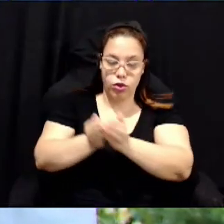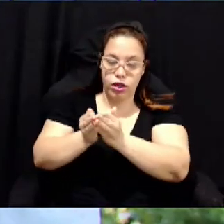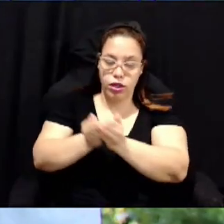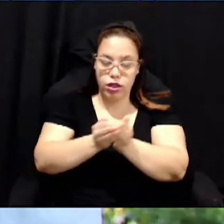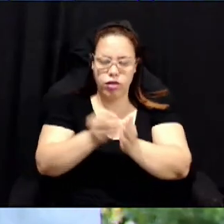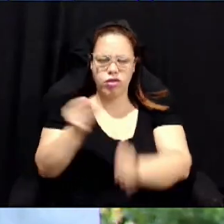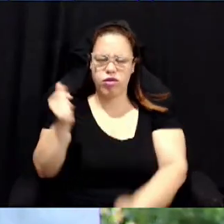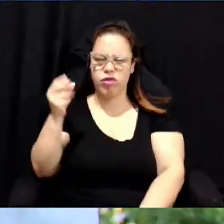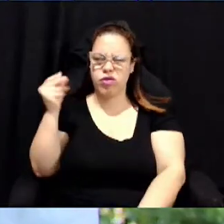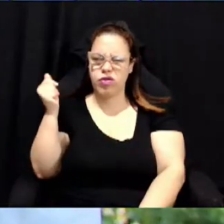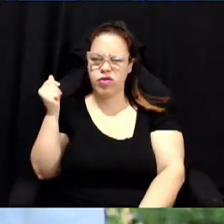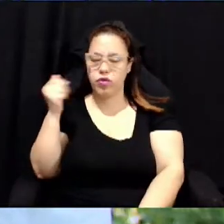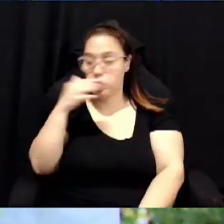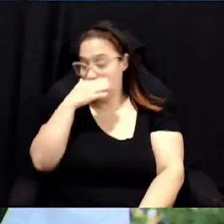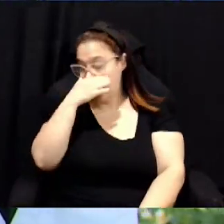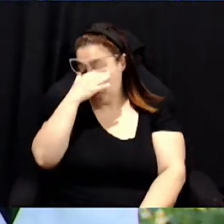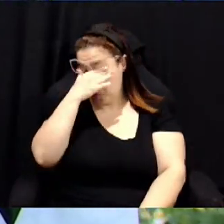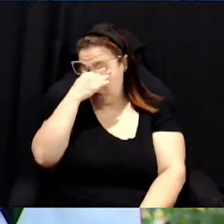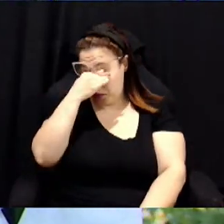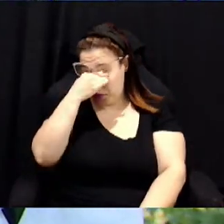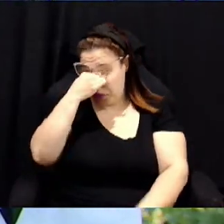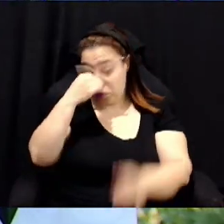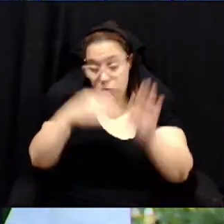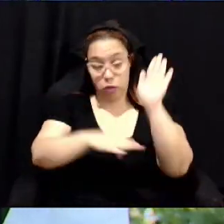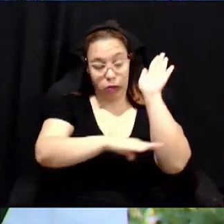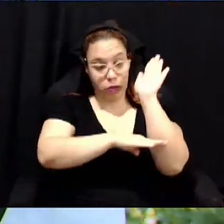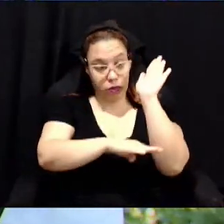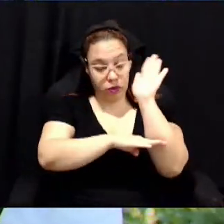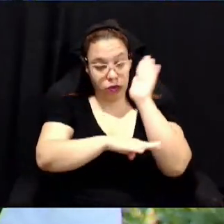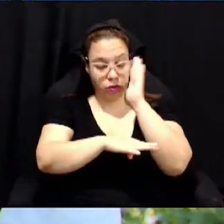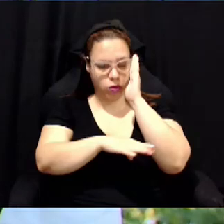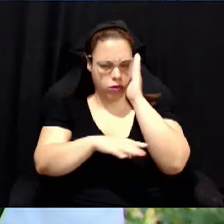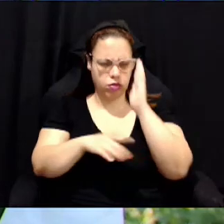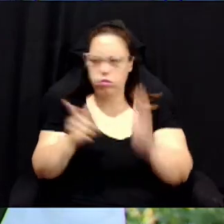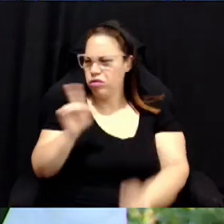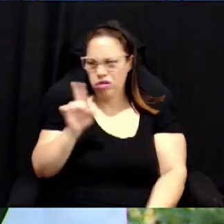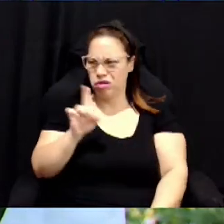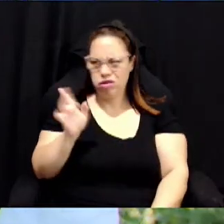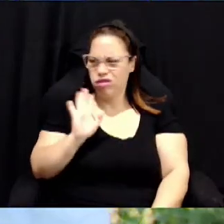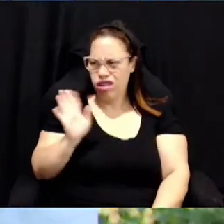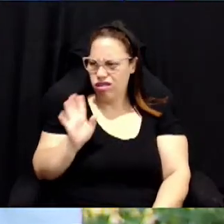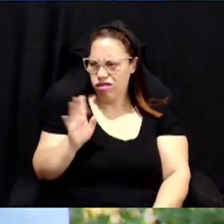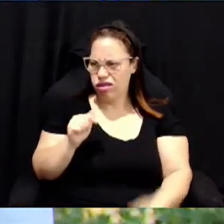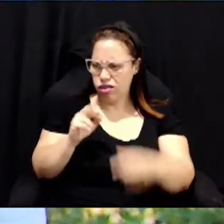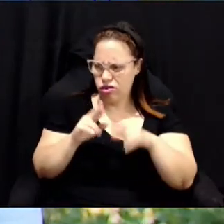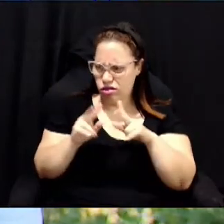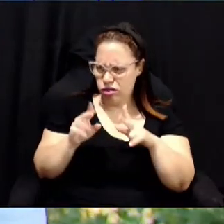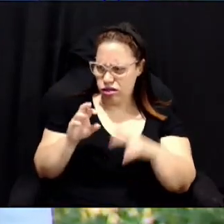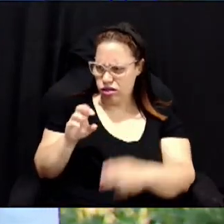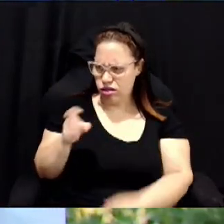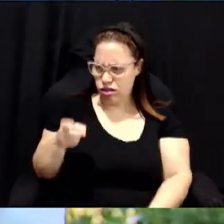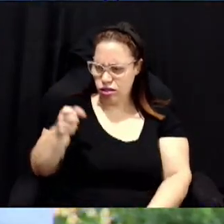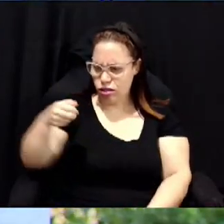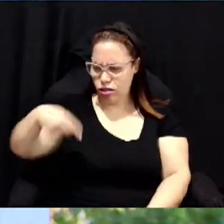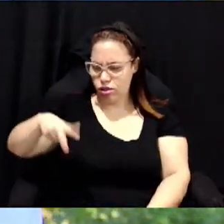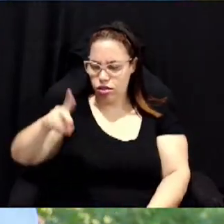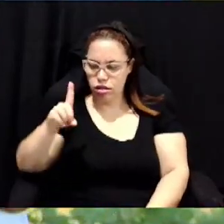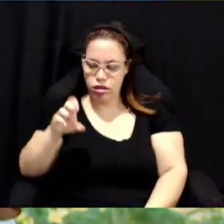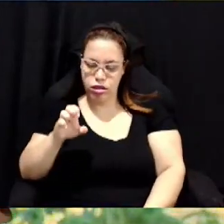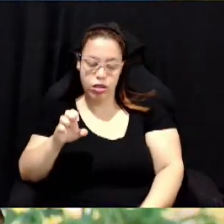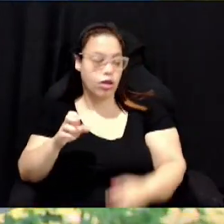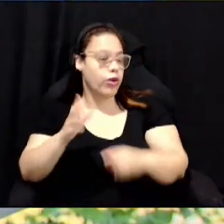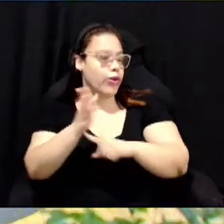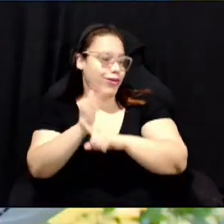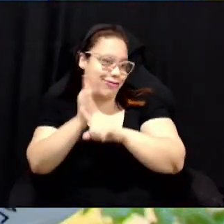eram feitos de troncos, de madeira, e hoje em dia não é mais bem assim, né, Xande? Com a tecnologia, né, pessoal, todo o